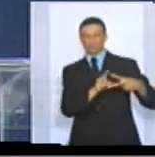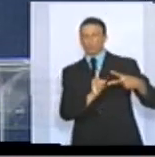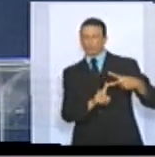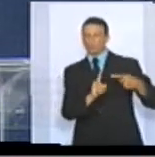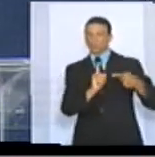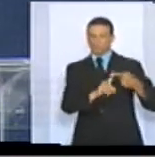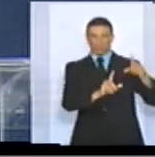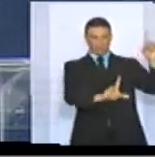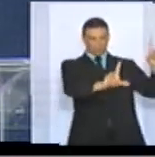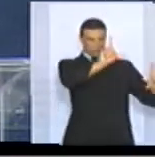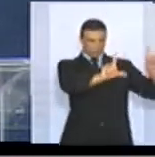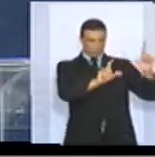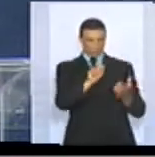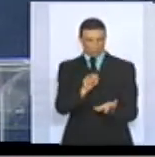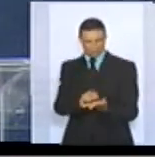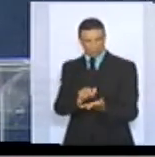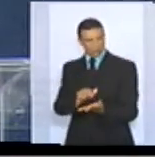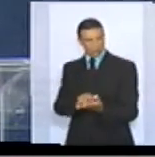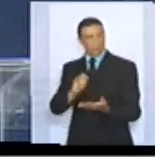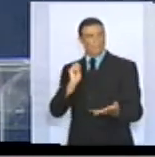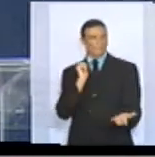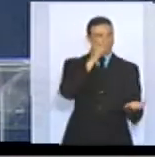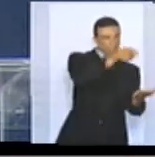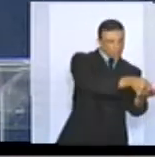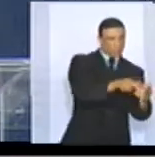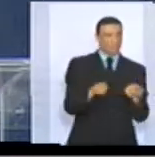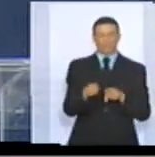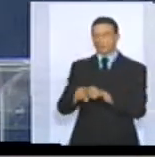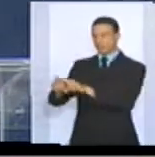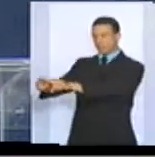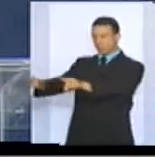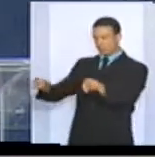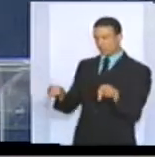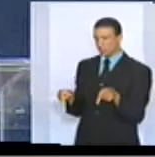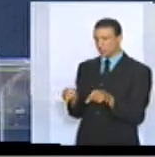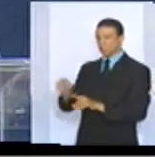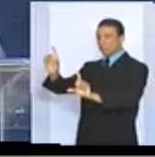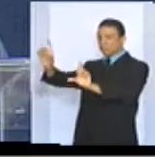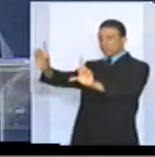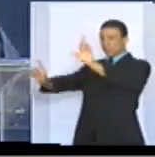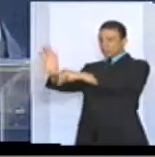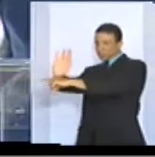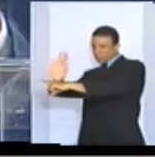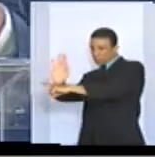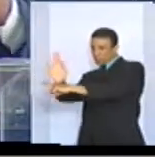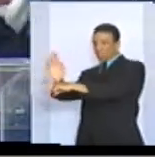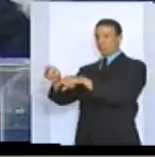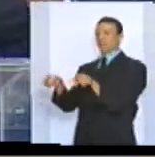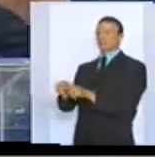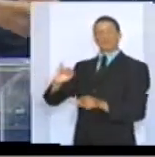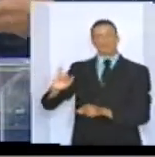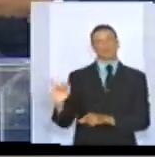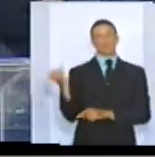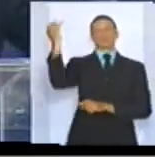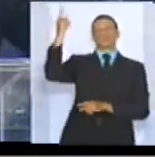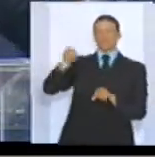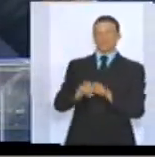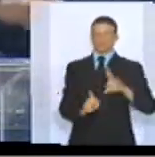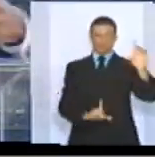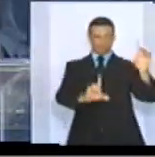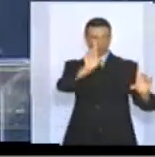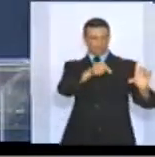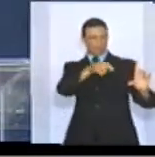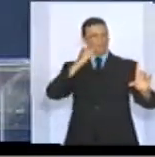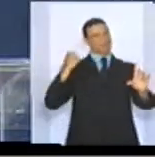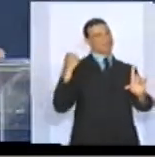de televisão por assinatura e o segmento de salas de cinema. Visto que nós temos uma televisão aberta poderosa, com uma